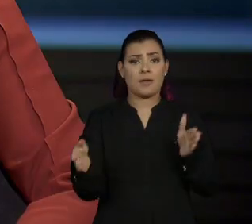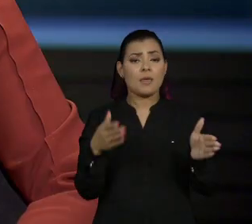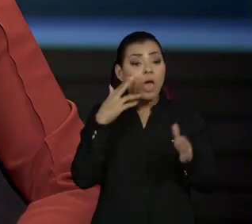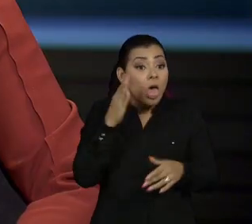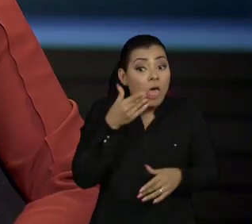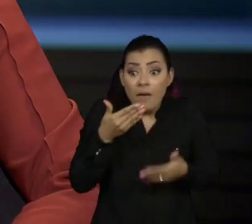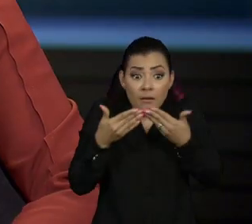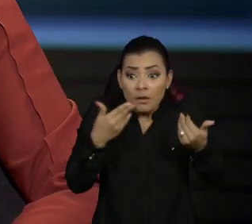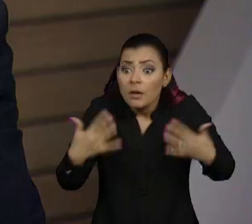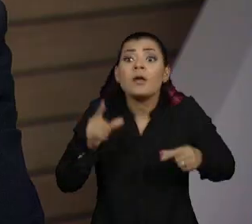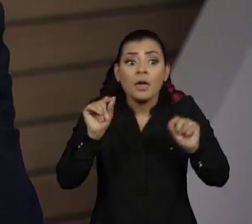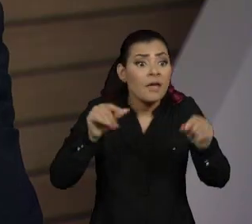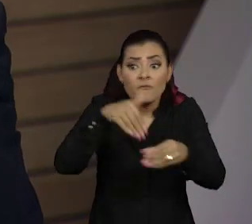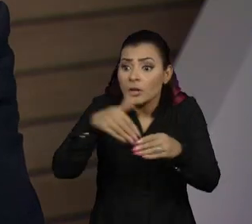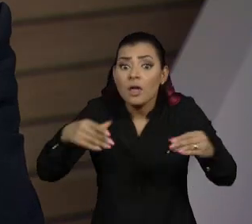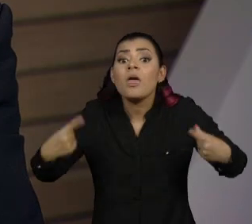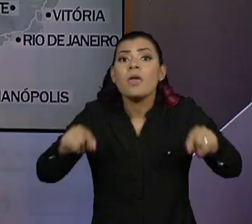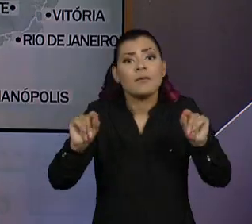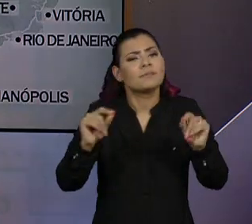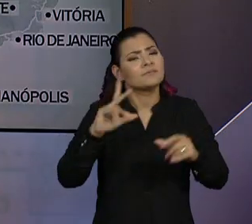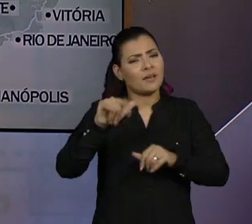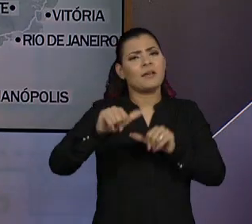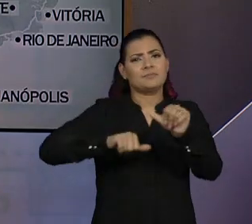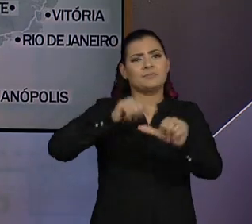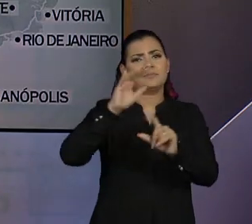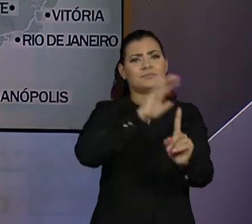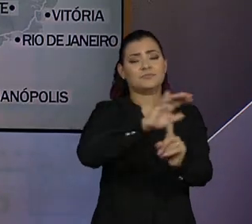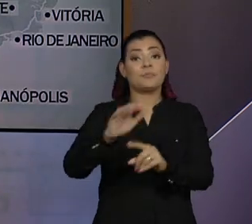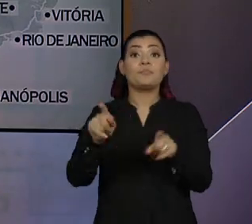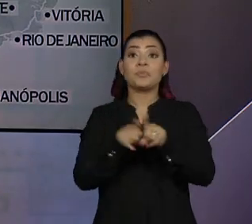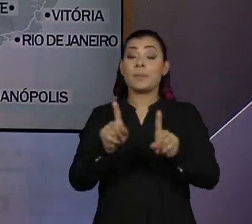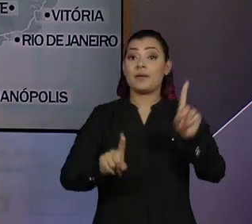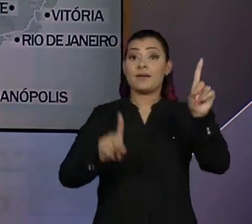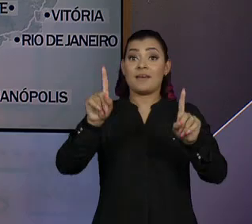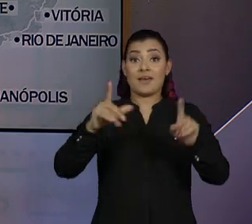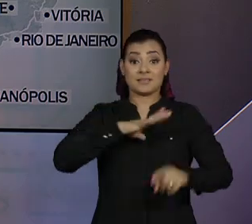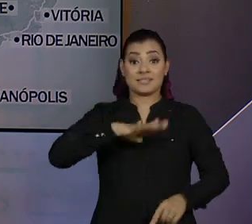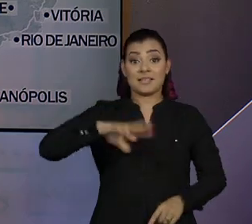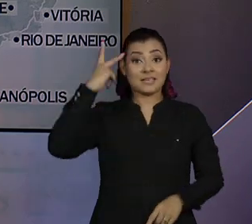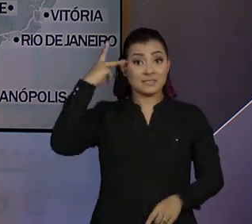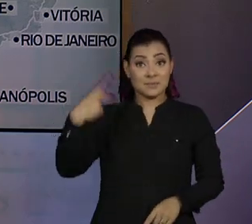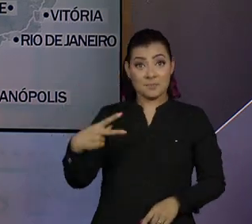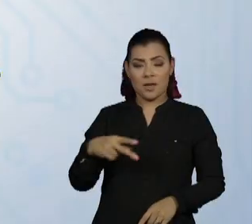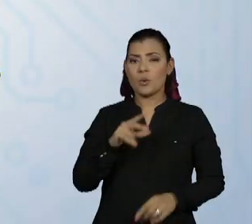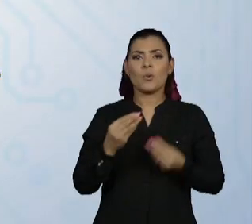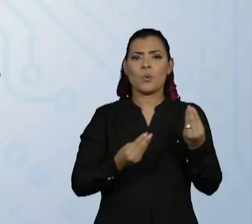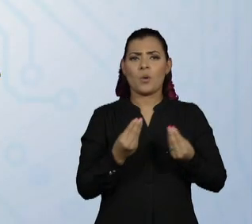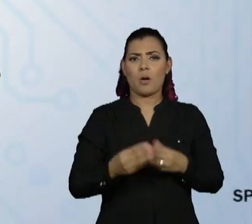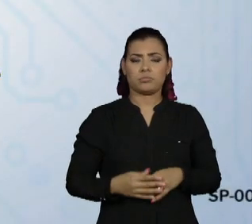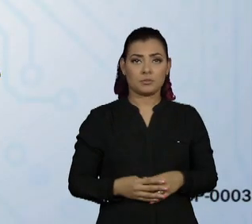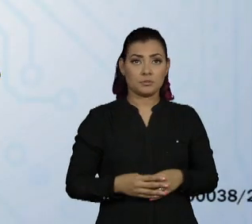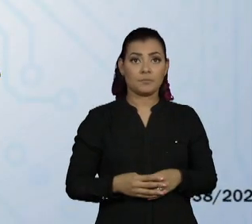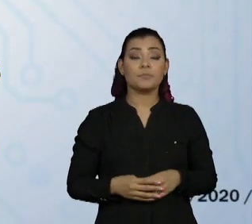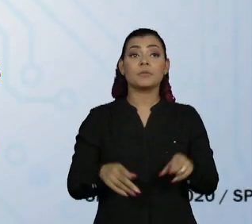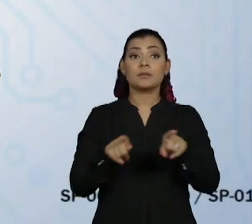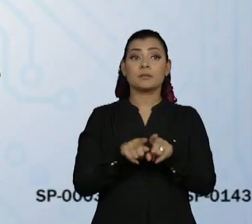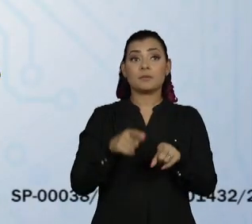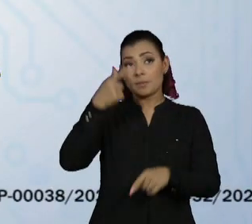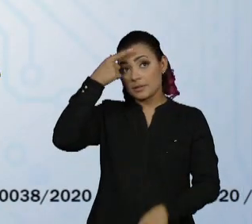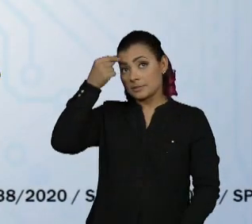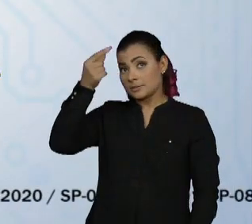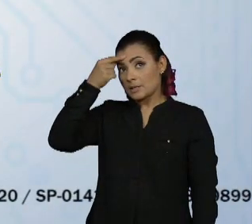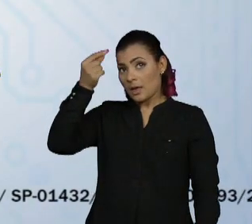as pesquisas vão mudar bastante ainda. Vamos saber como está a disputa aqui na cidade de São Paulo. Celso Russomano,